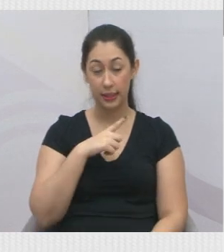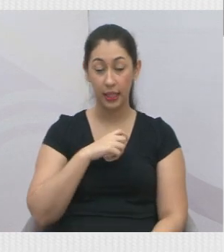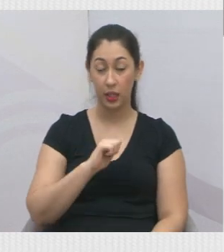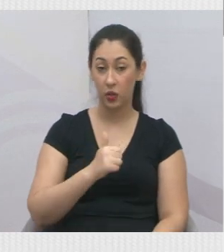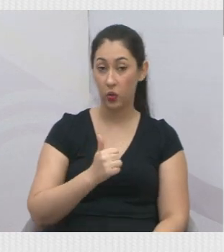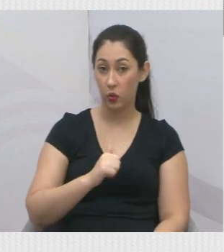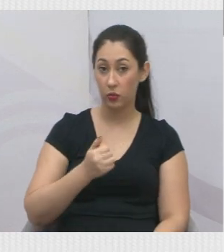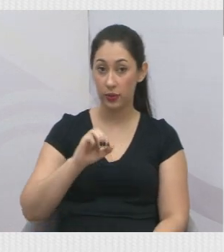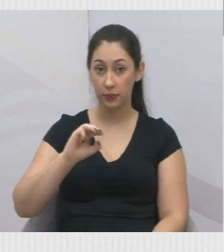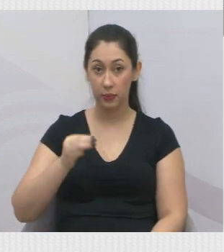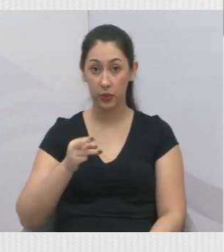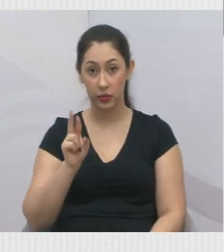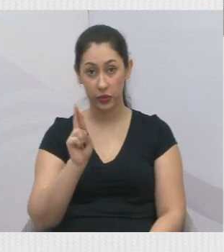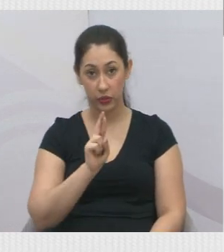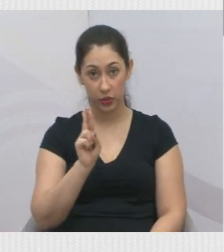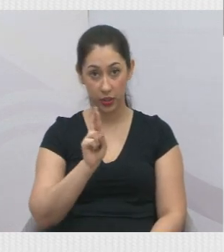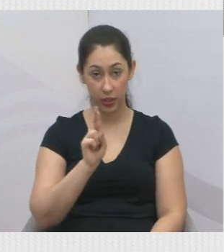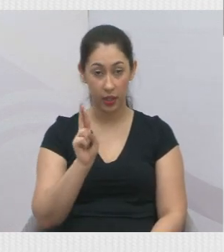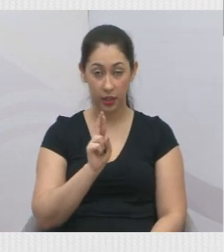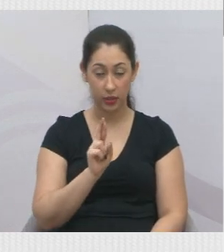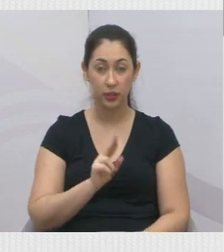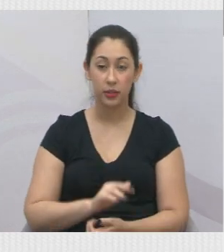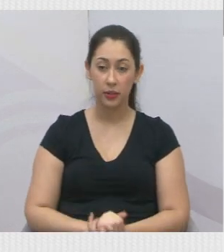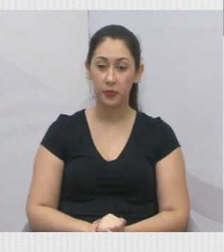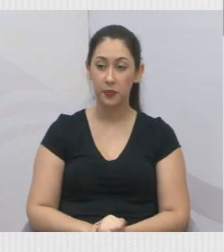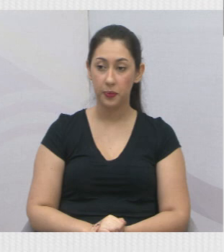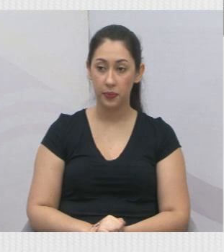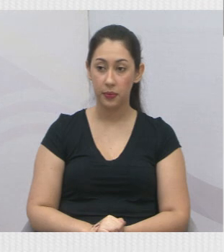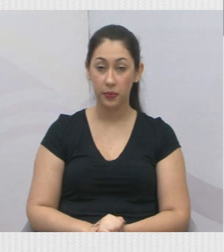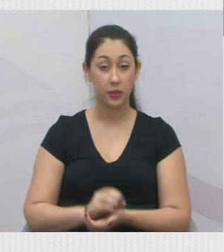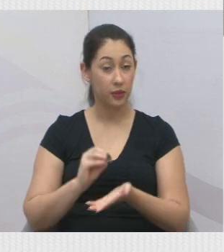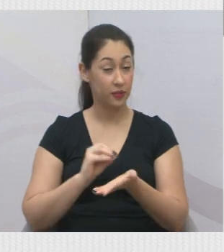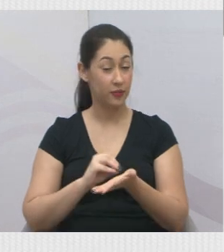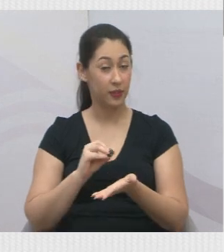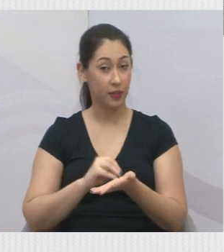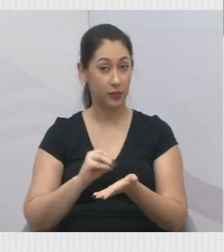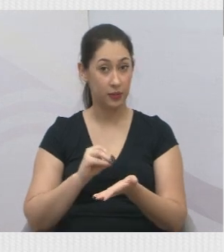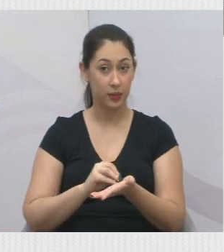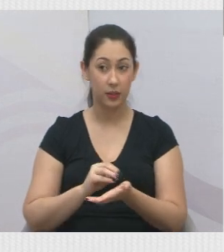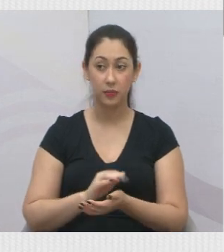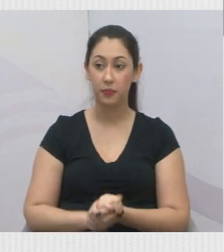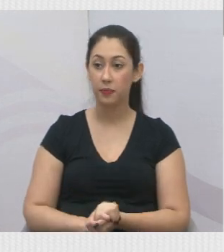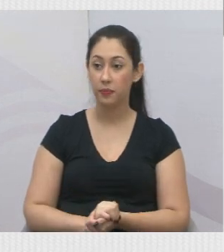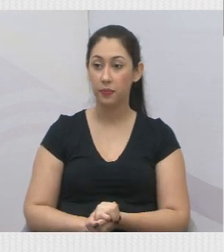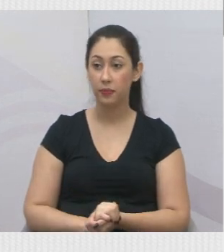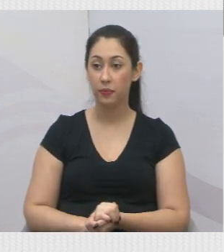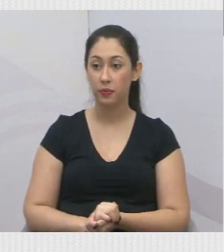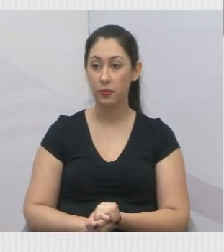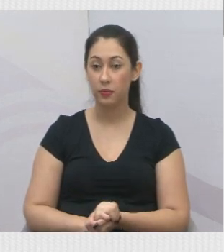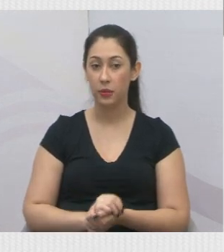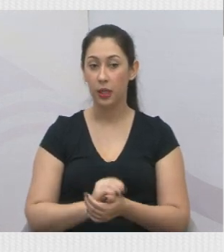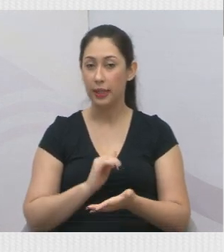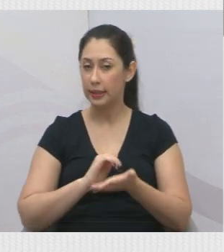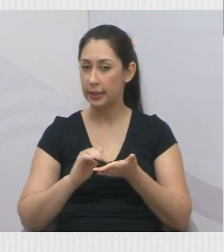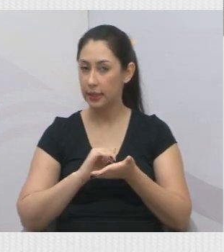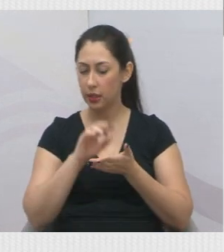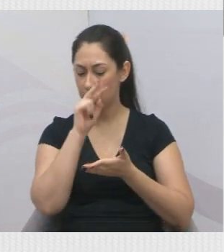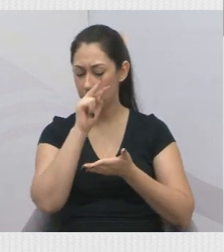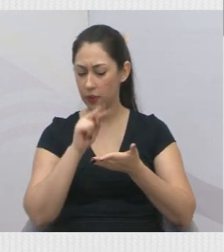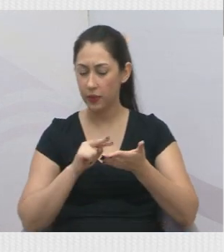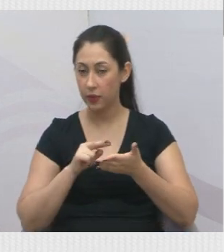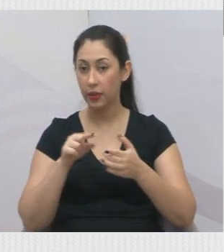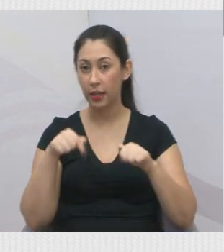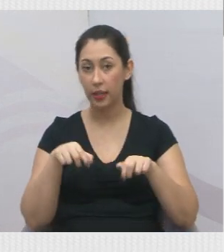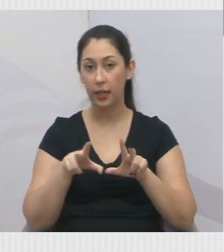11 milhões e 200 mil, né, pendente ainda, com empenho, que ainda está sendo avaliado pela Secretaria Gestoras. E